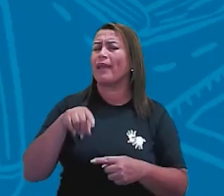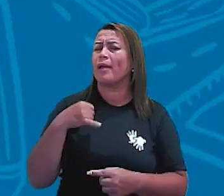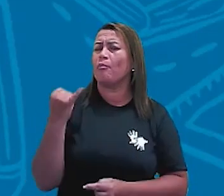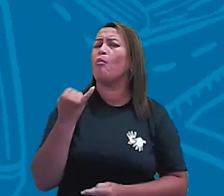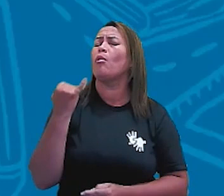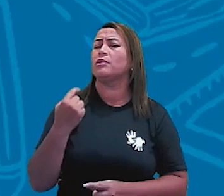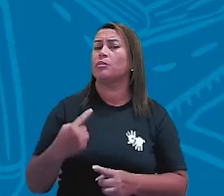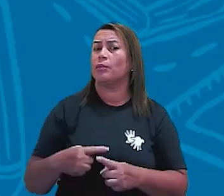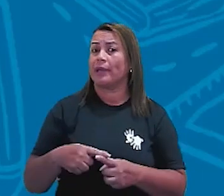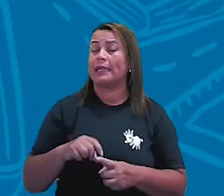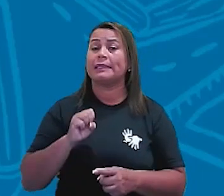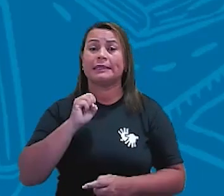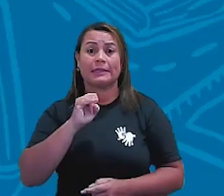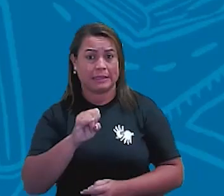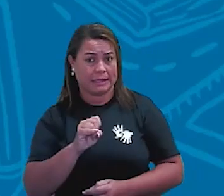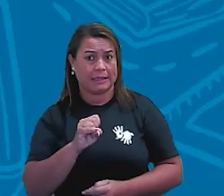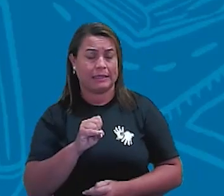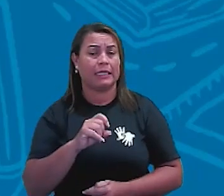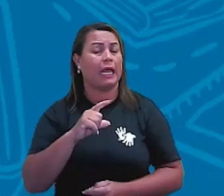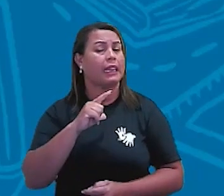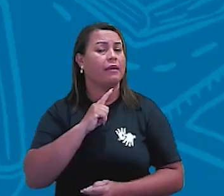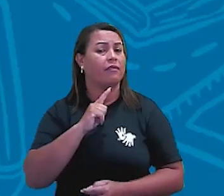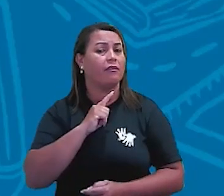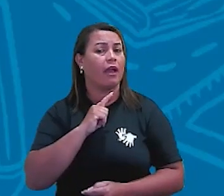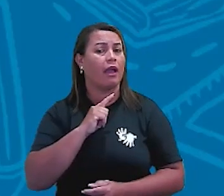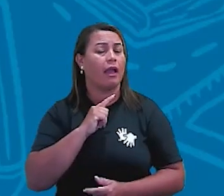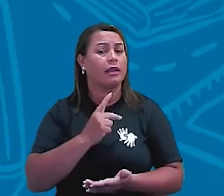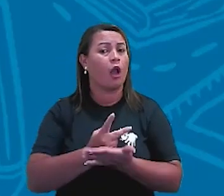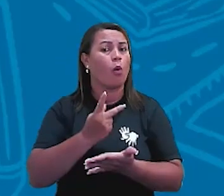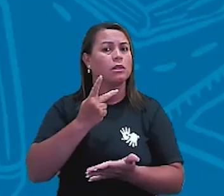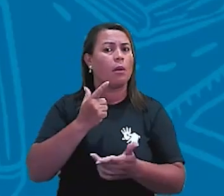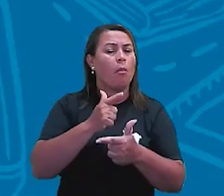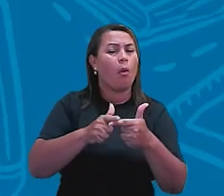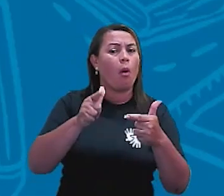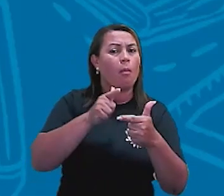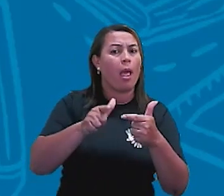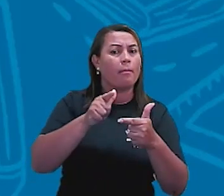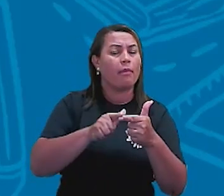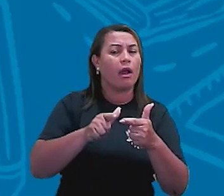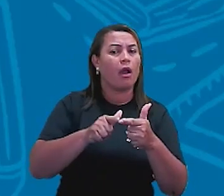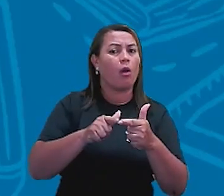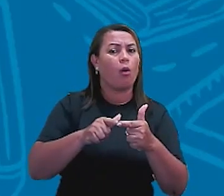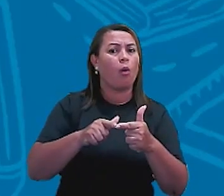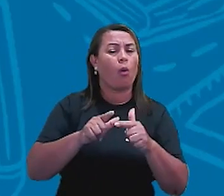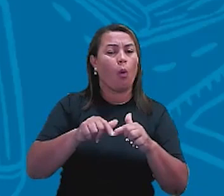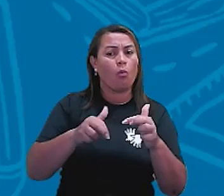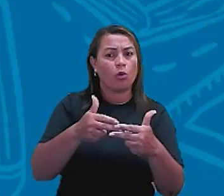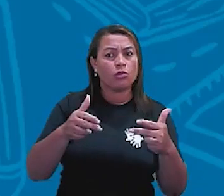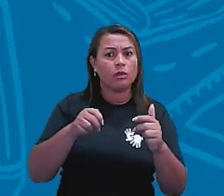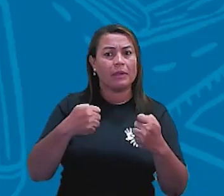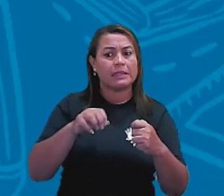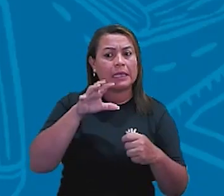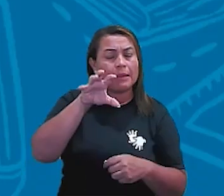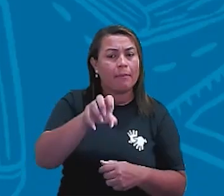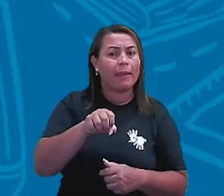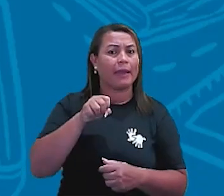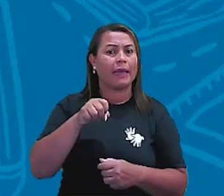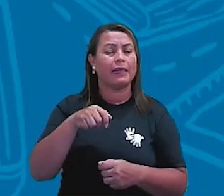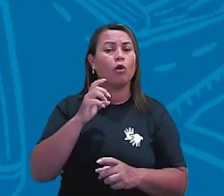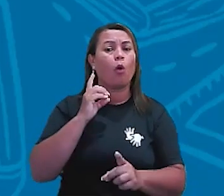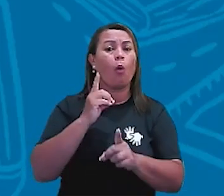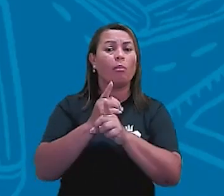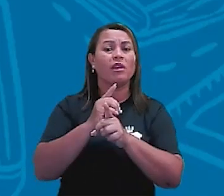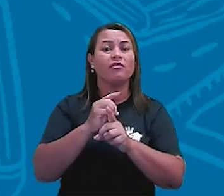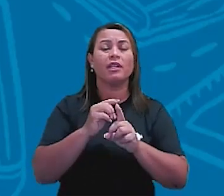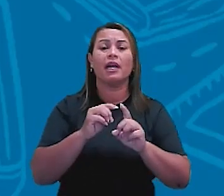produto, Porque caso venha a acontecer de haver algum problema com o produto e esse produto precisa ser recolhido, ele é identificado a